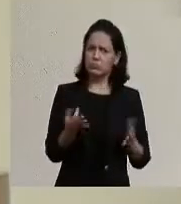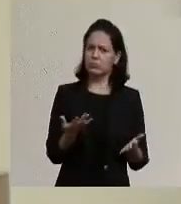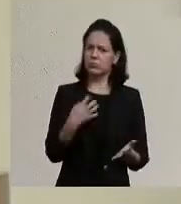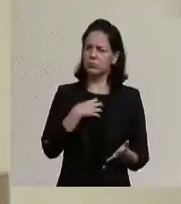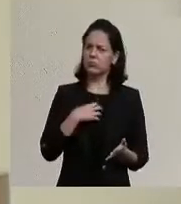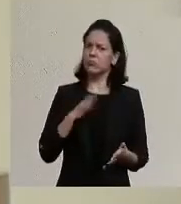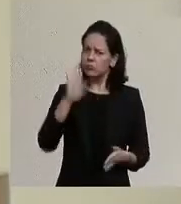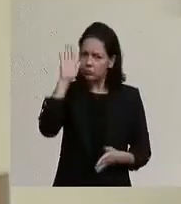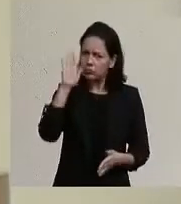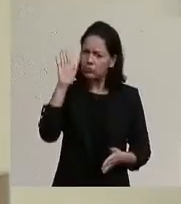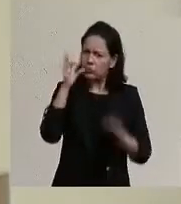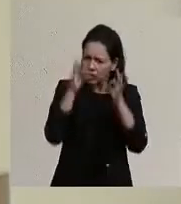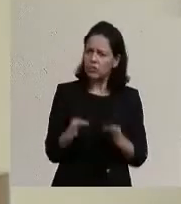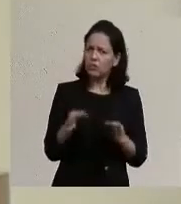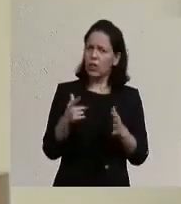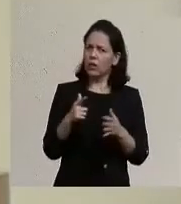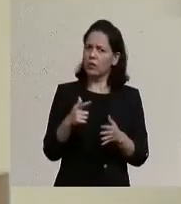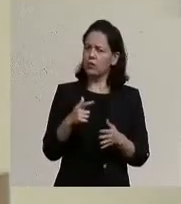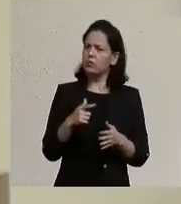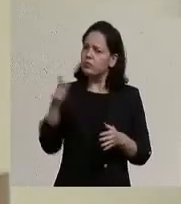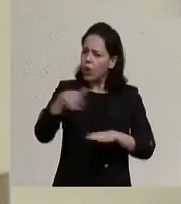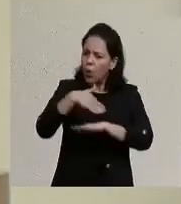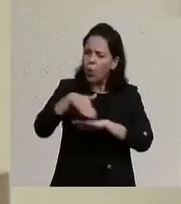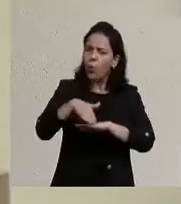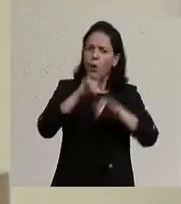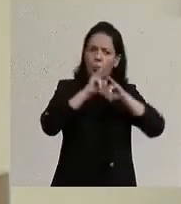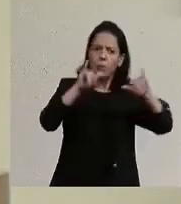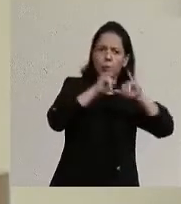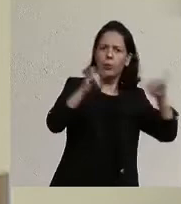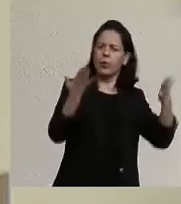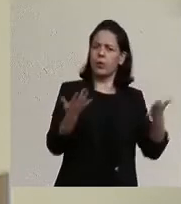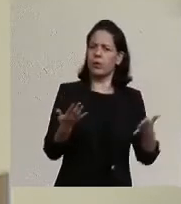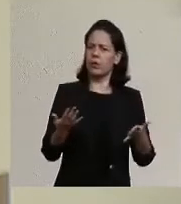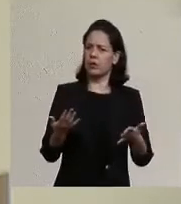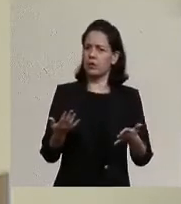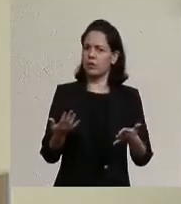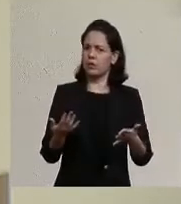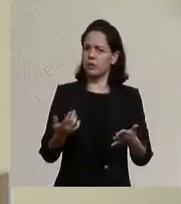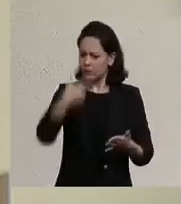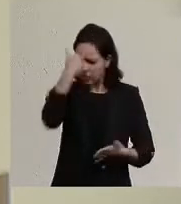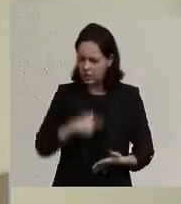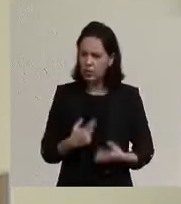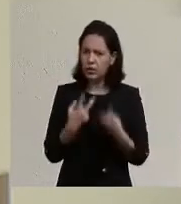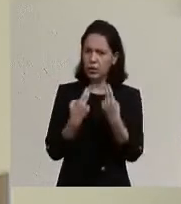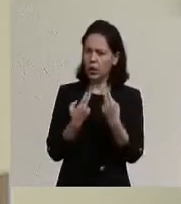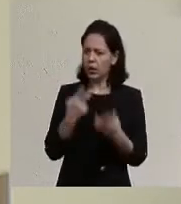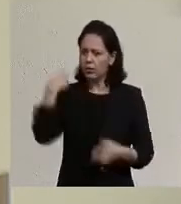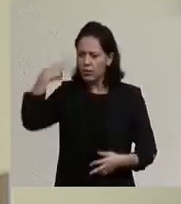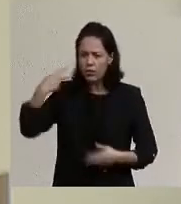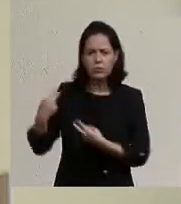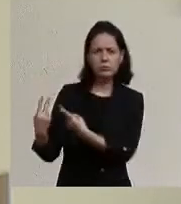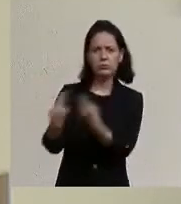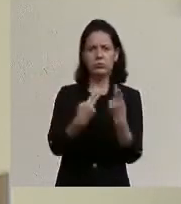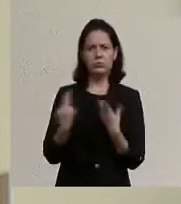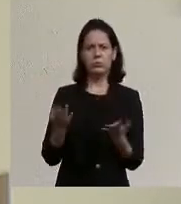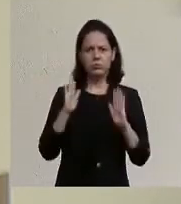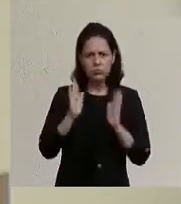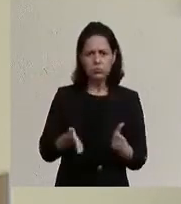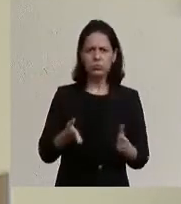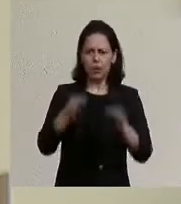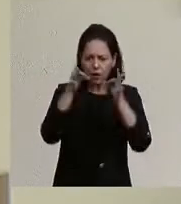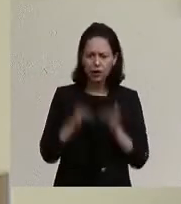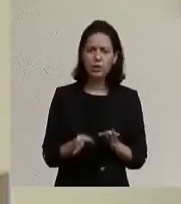disputo a eleição limpa vai para as ruas Faça como eu faço como muitos vereadores aqui faz